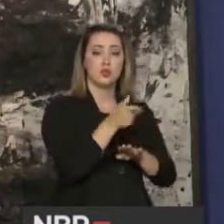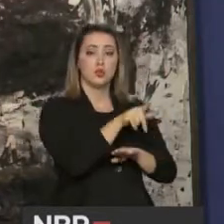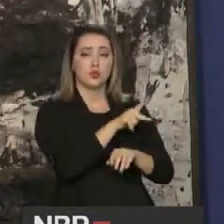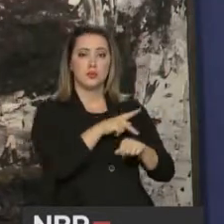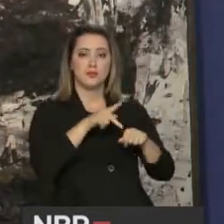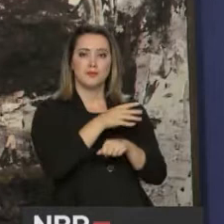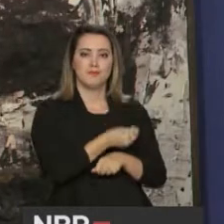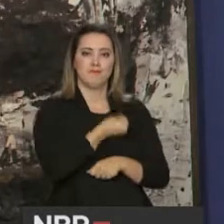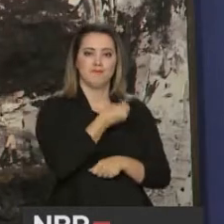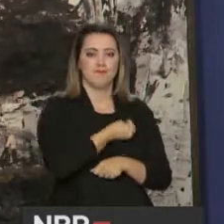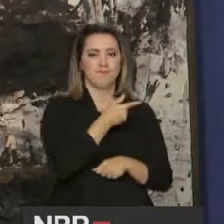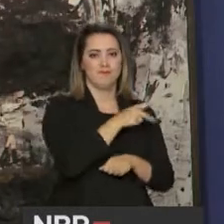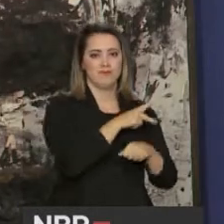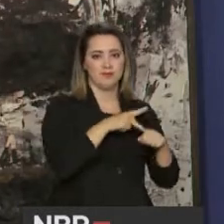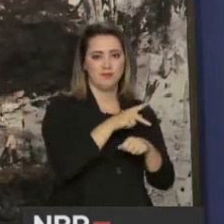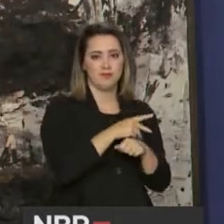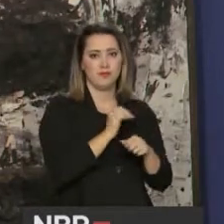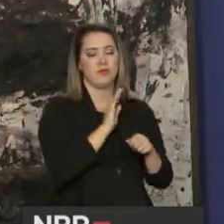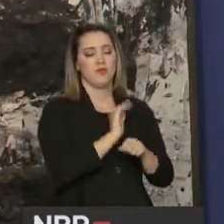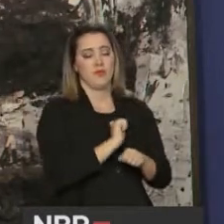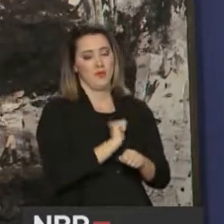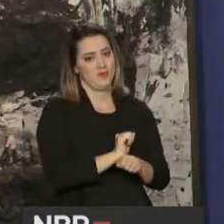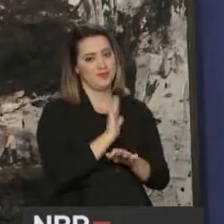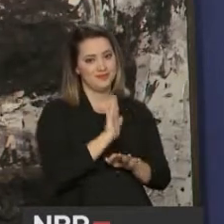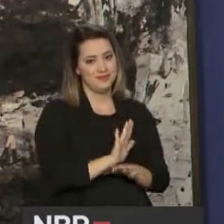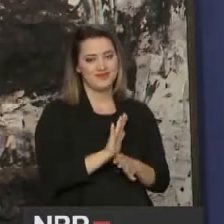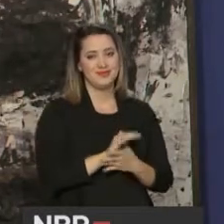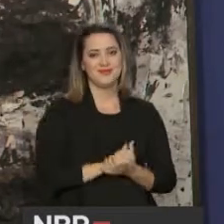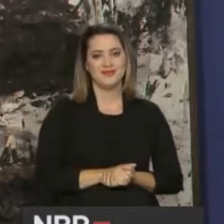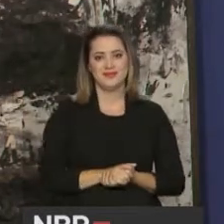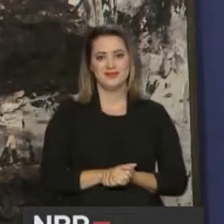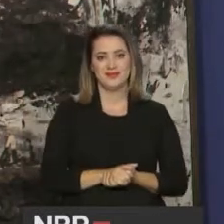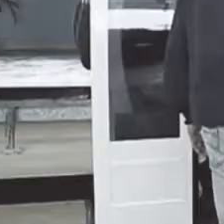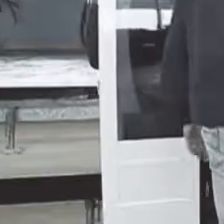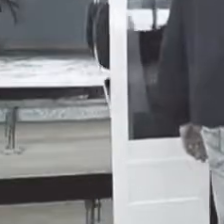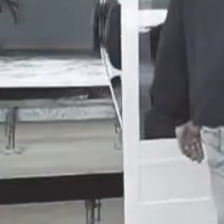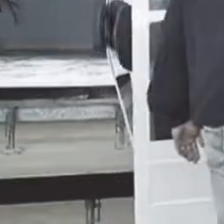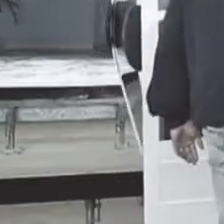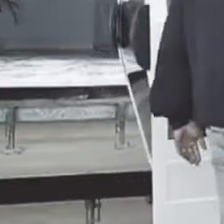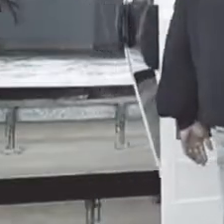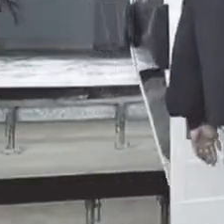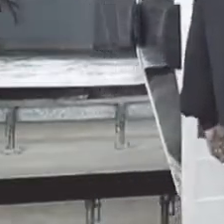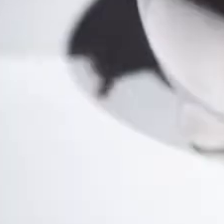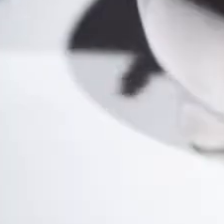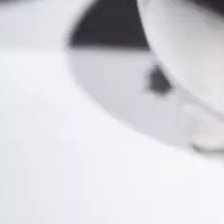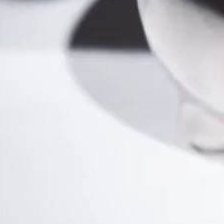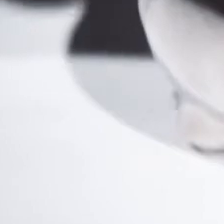prestada aos brasileiros no exterior e muito mais. Não sai daí, a gente volta já.